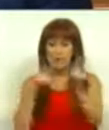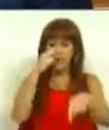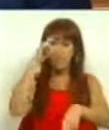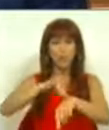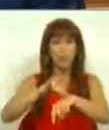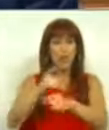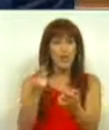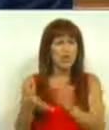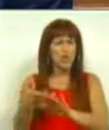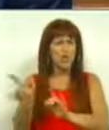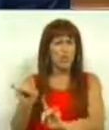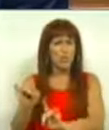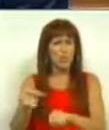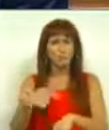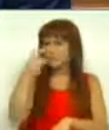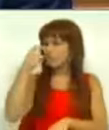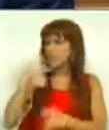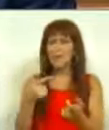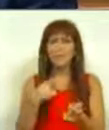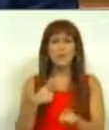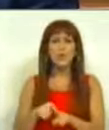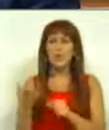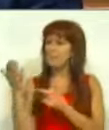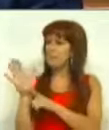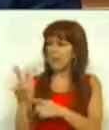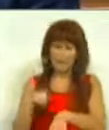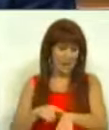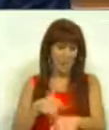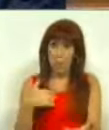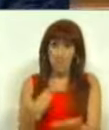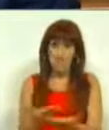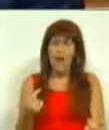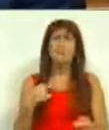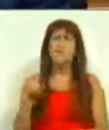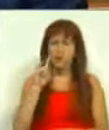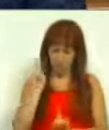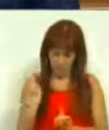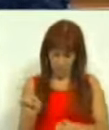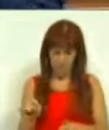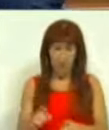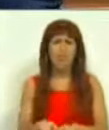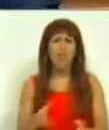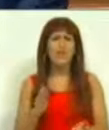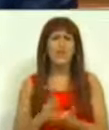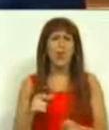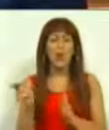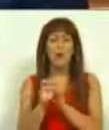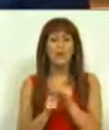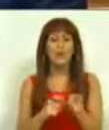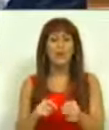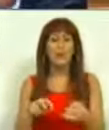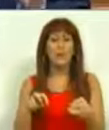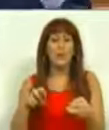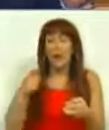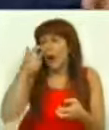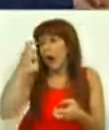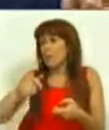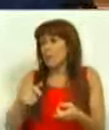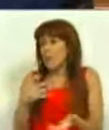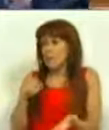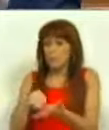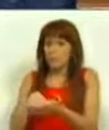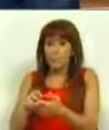Doentes, que o tempo não me permite exemplificar, mas que cautela efetivamente não só o critério da insuficiência económica por si